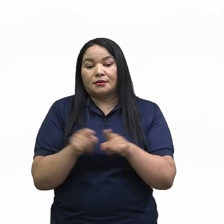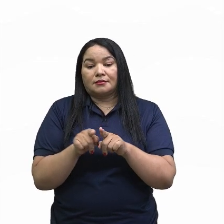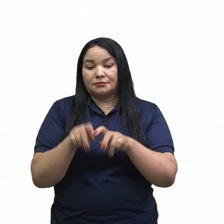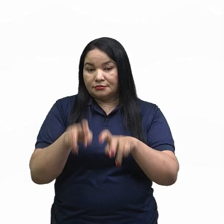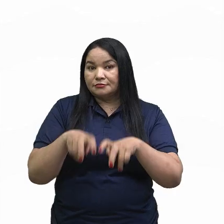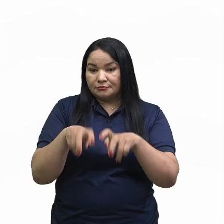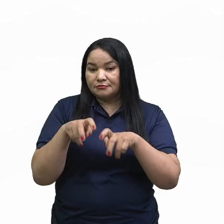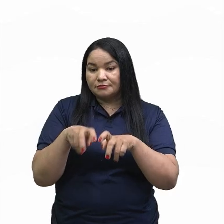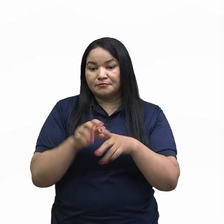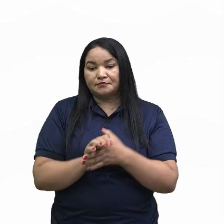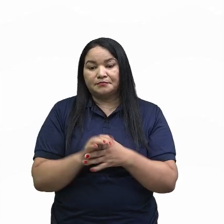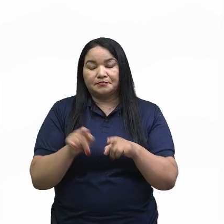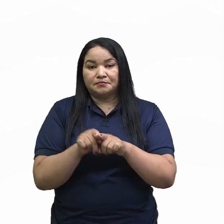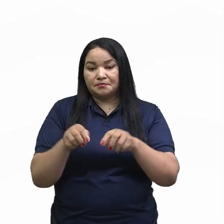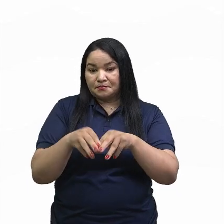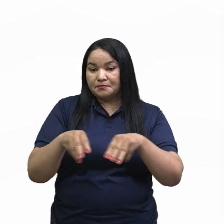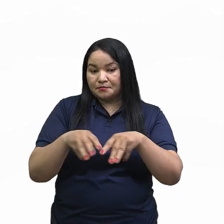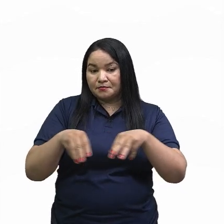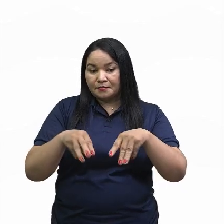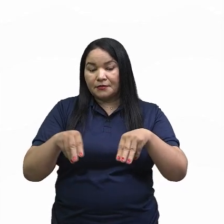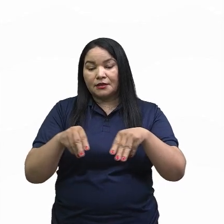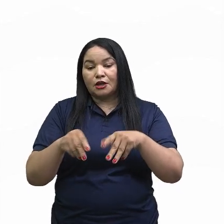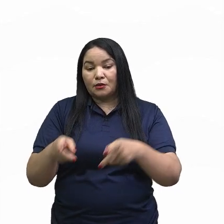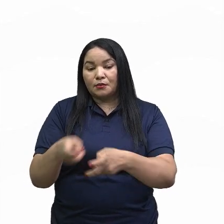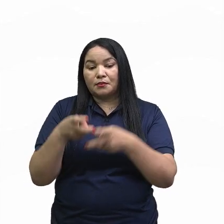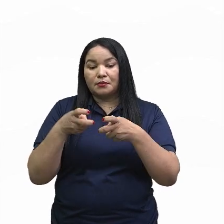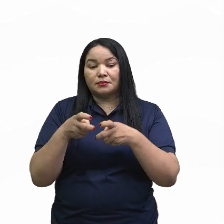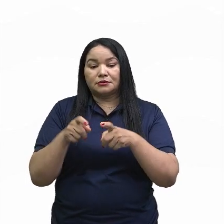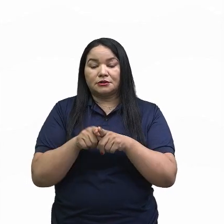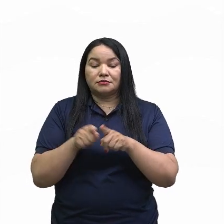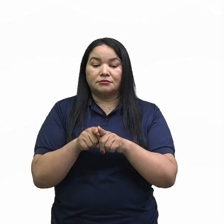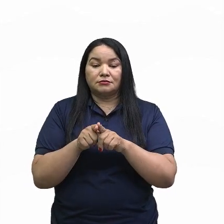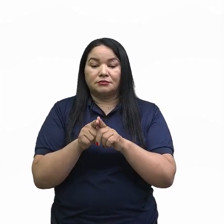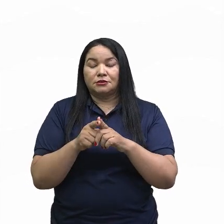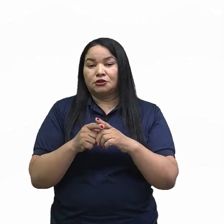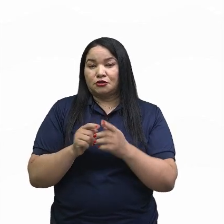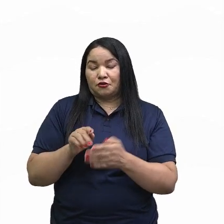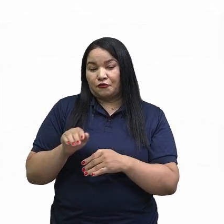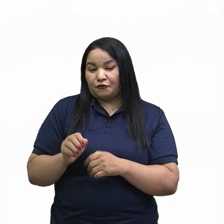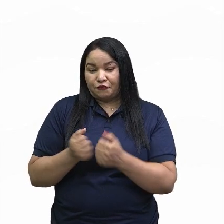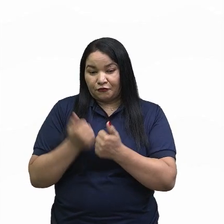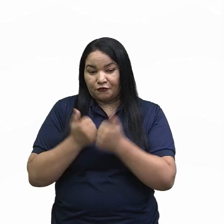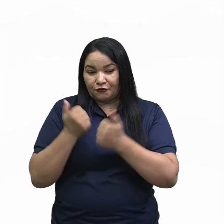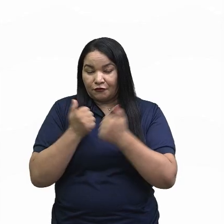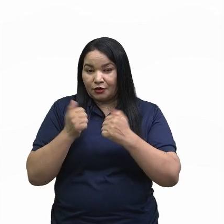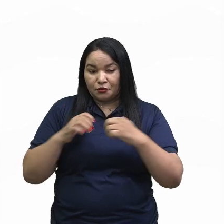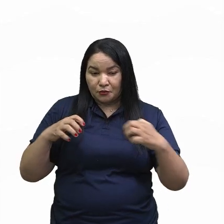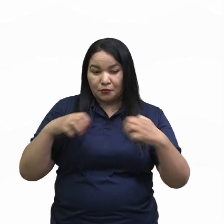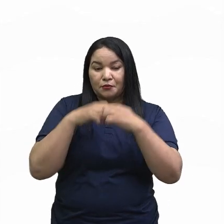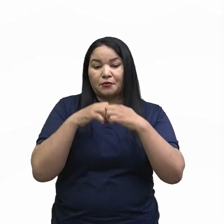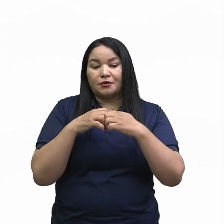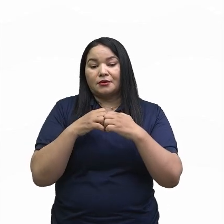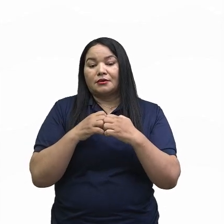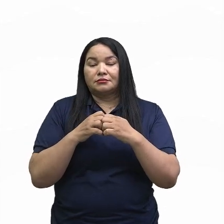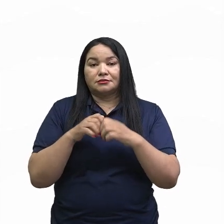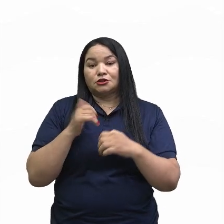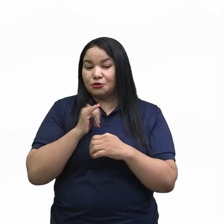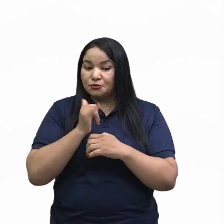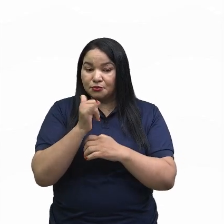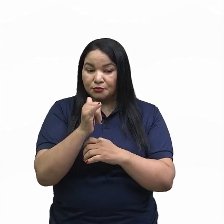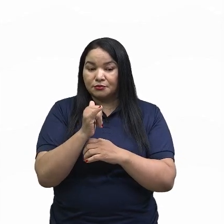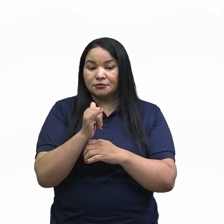agrícolas, mineração, colisão entre veículos, choque elétrico, equipamentos